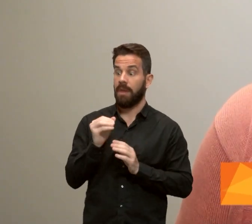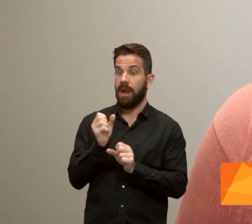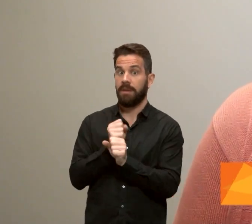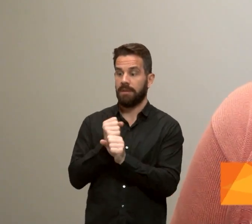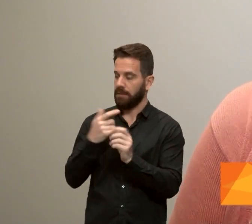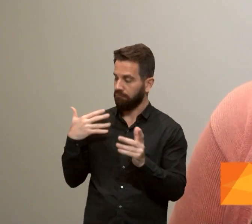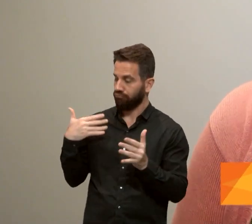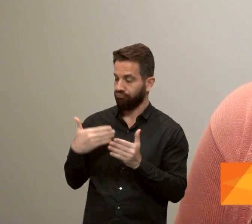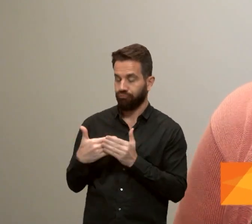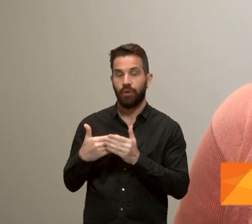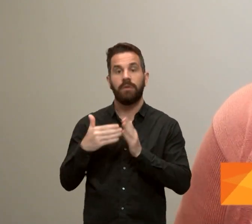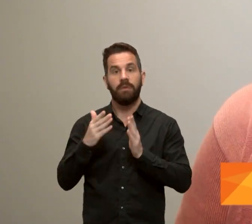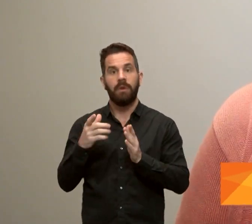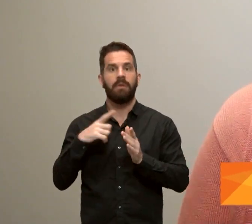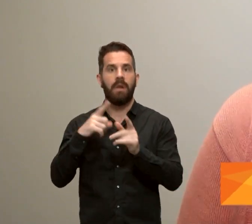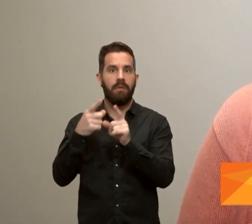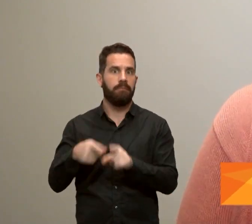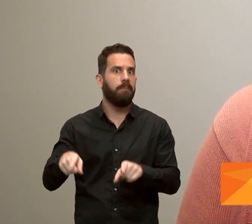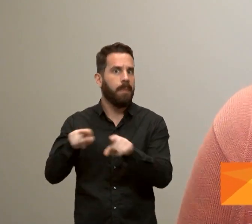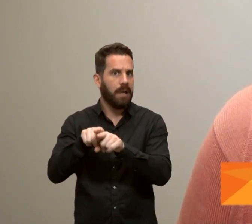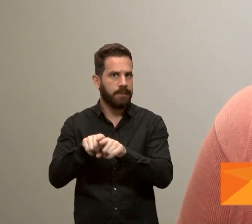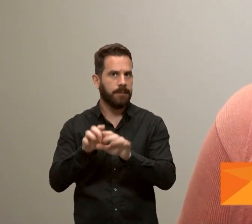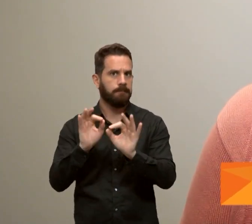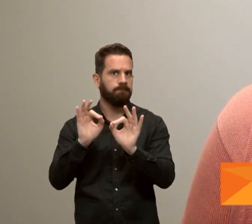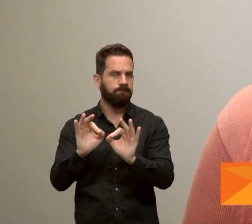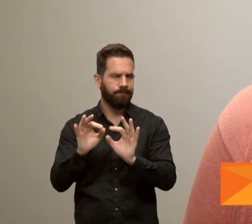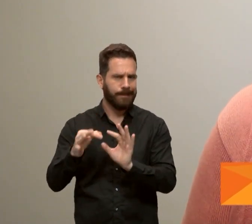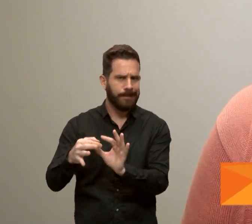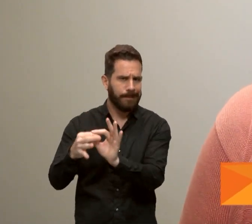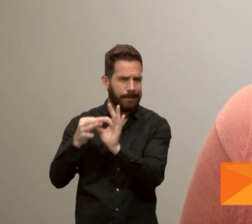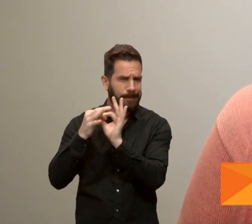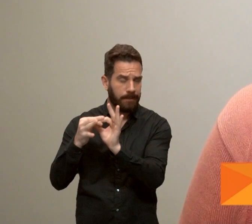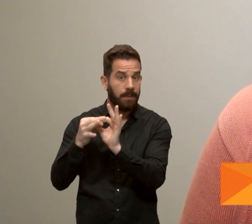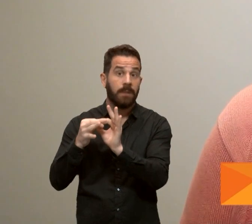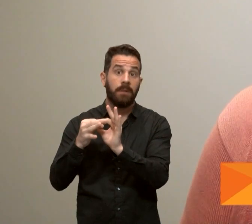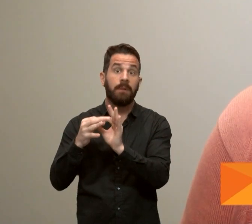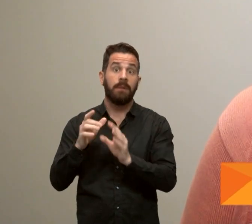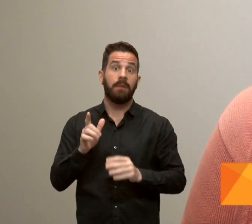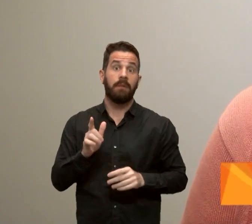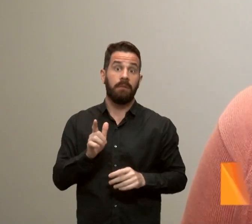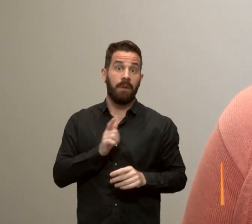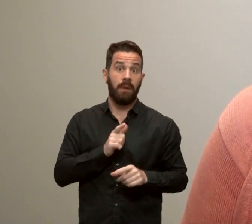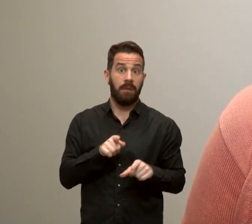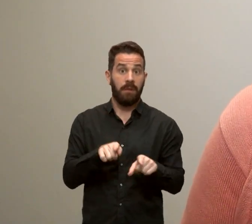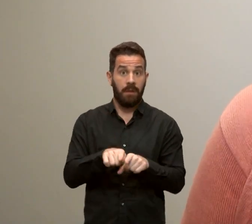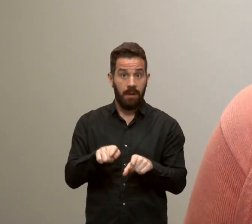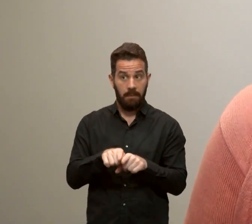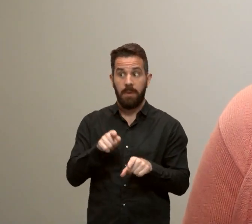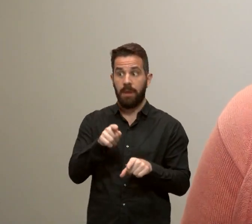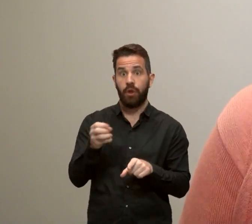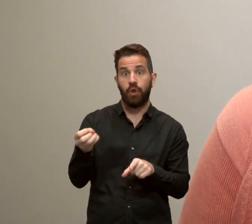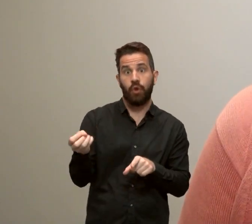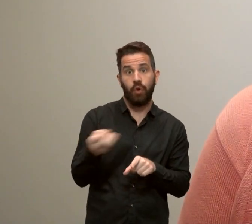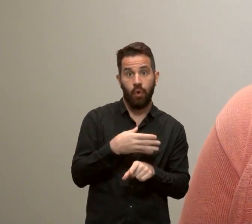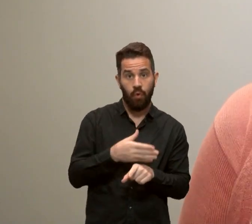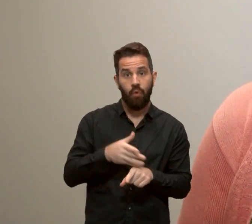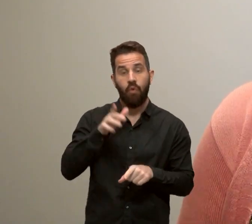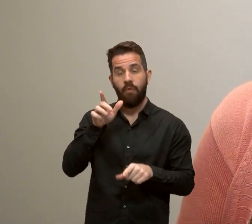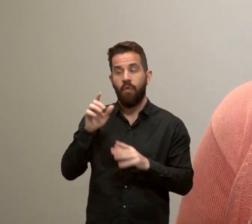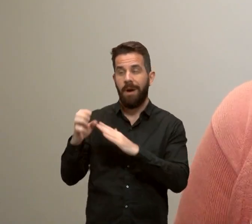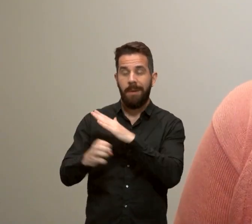uma parceria mais direta, né? E agora, recentemente, com a CEGIS, né, que é uma empresa